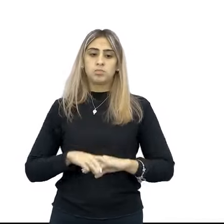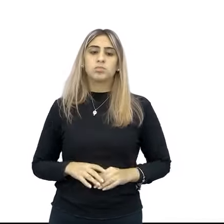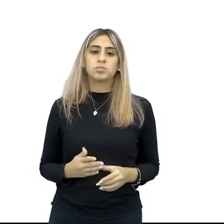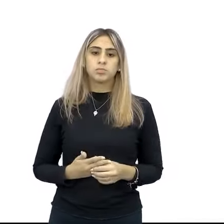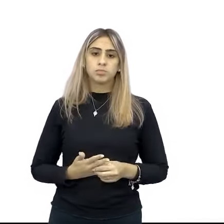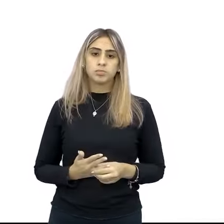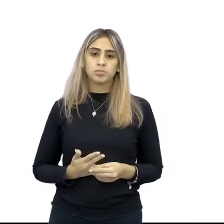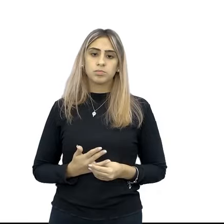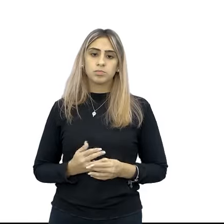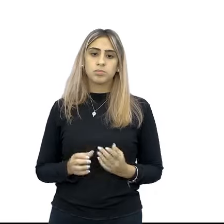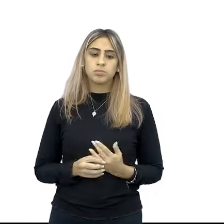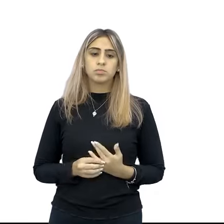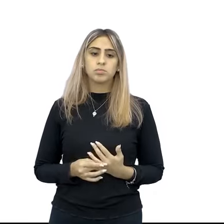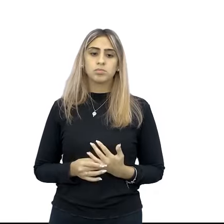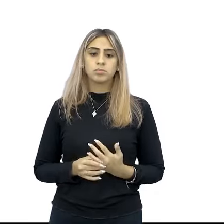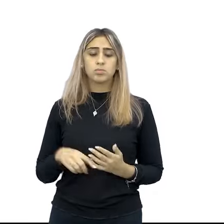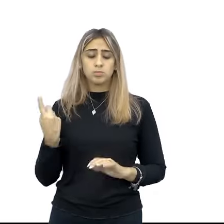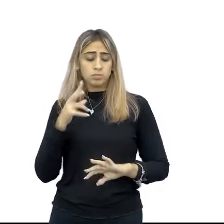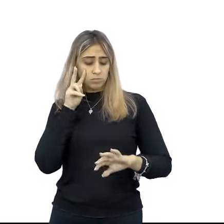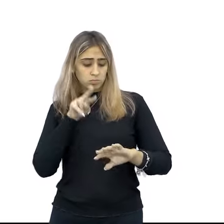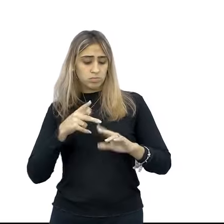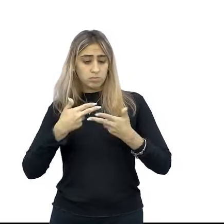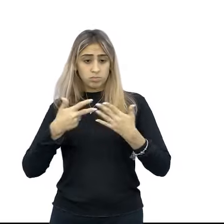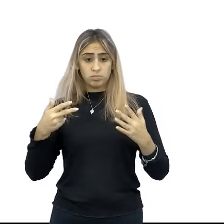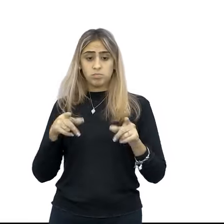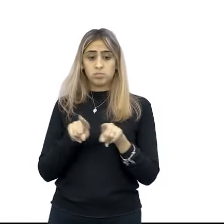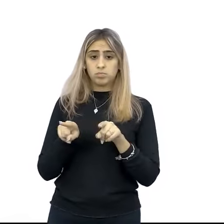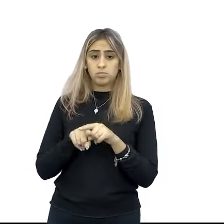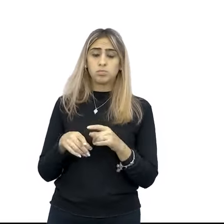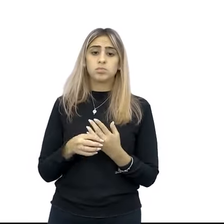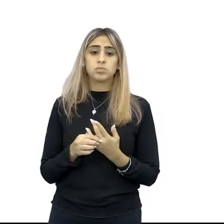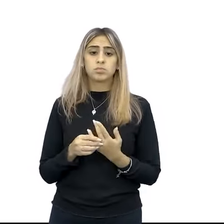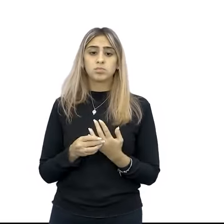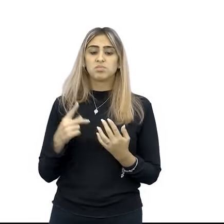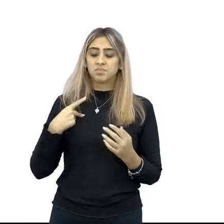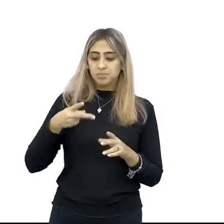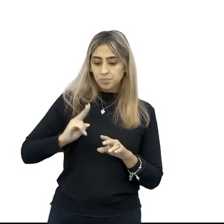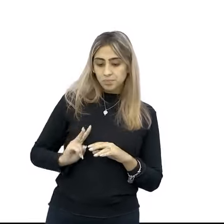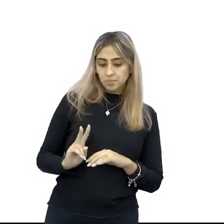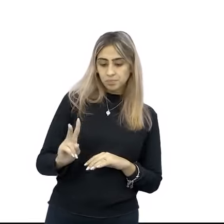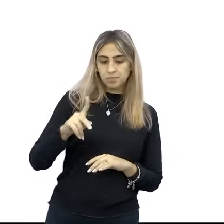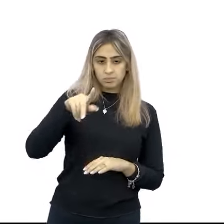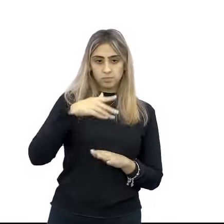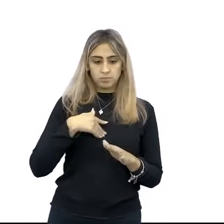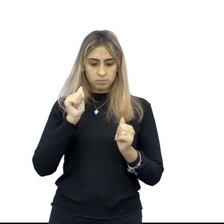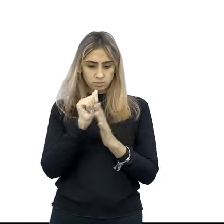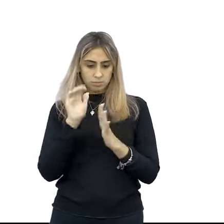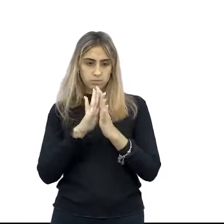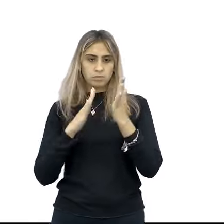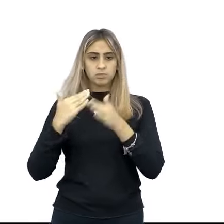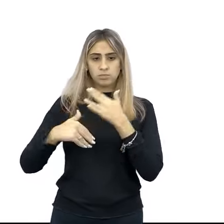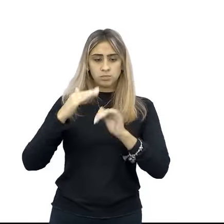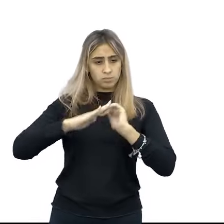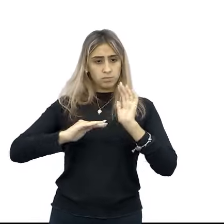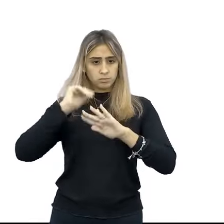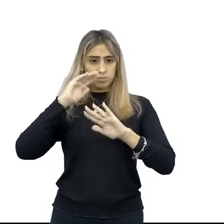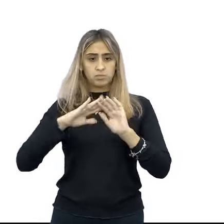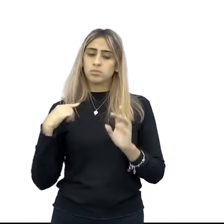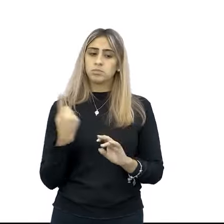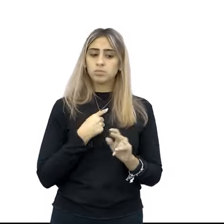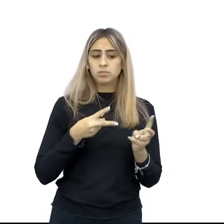impressos. Então, quando nós examinamos alguns aspectos contidos nessa habilidade,